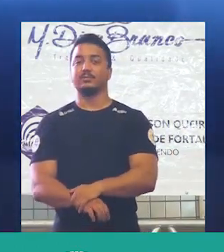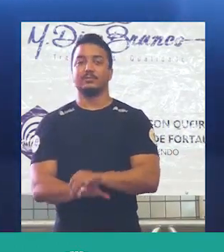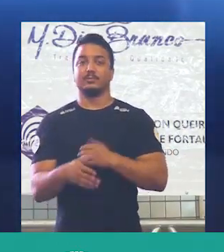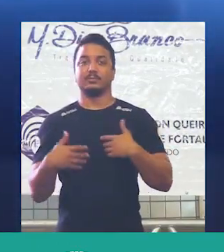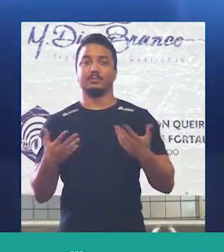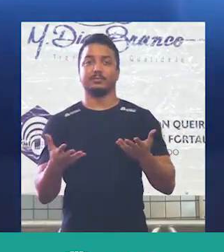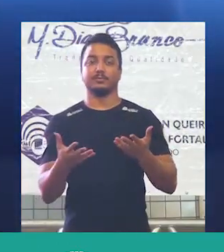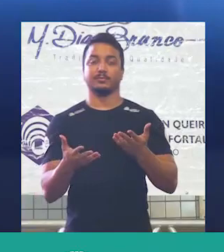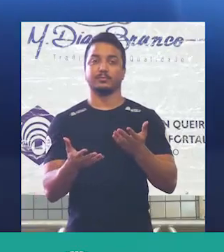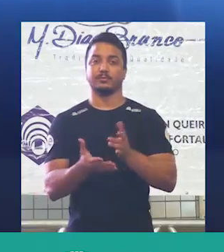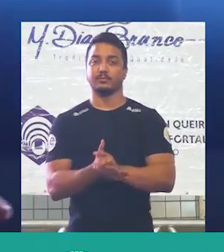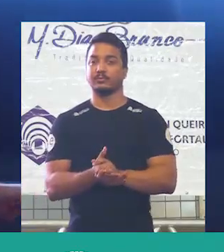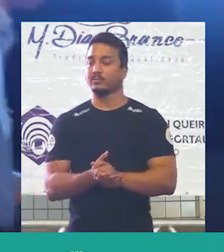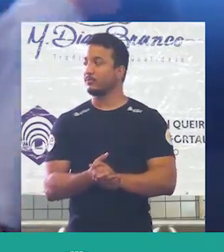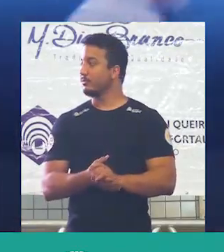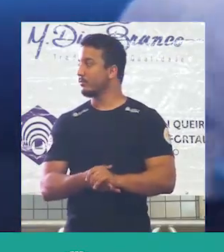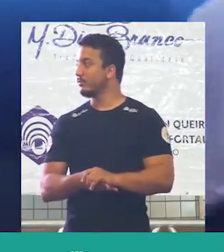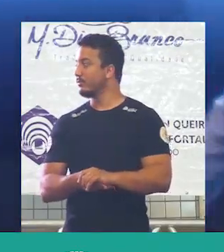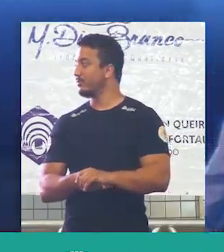Observaçãozinha.